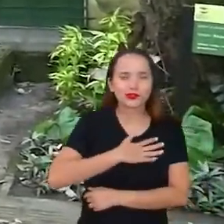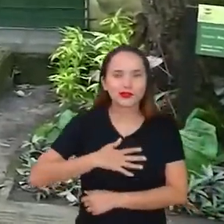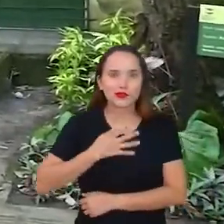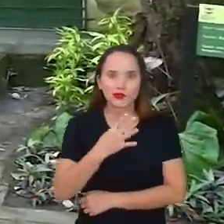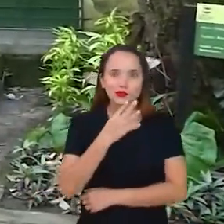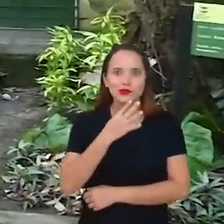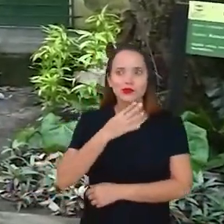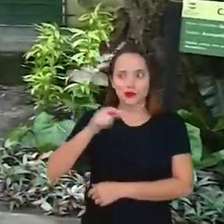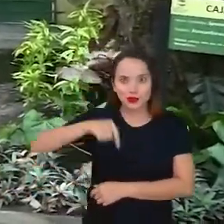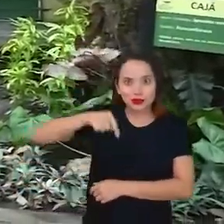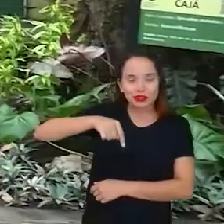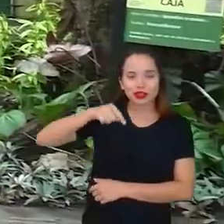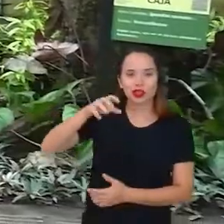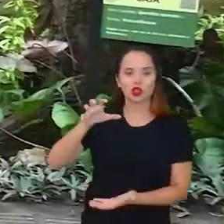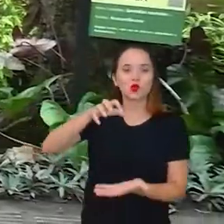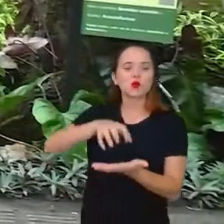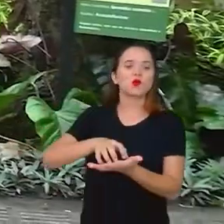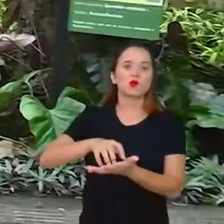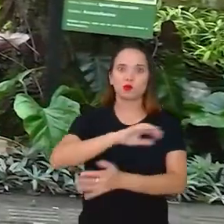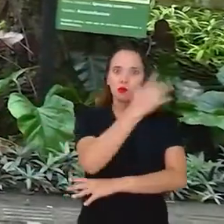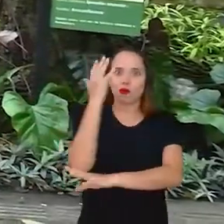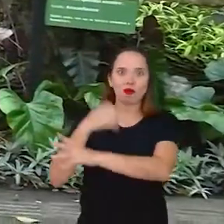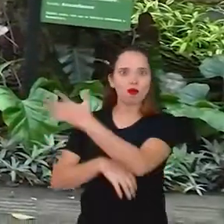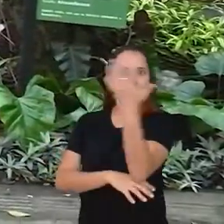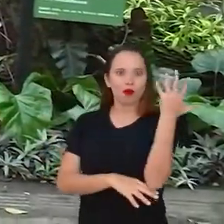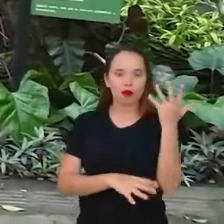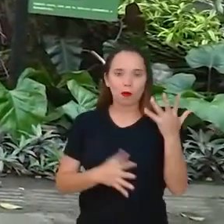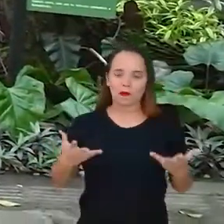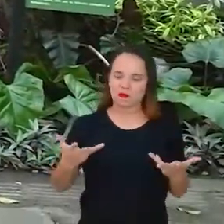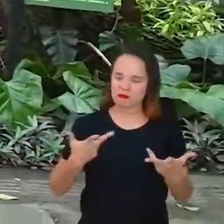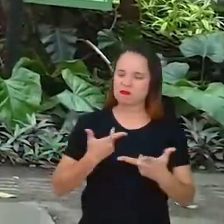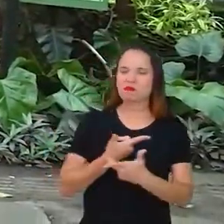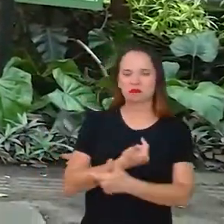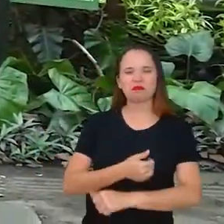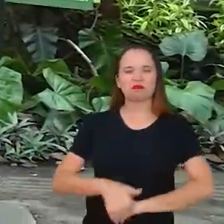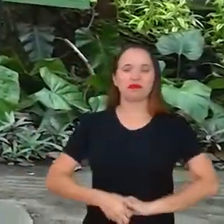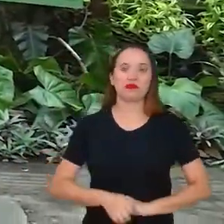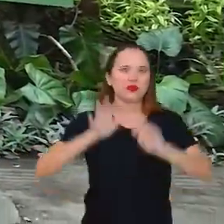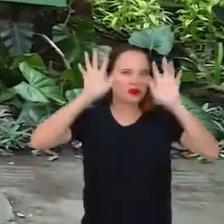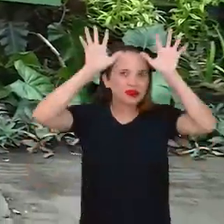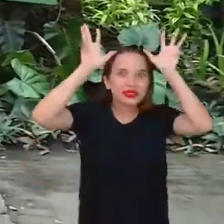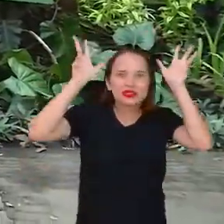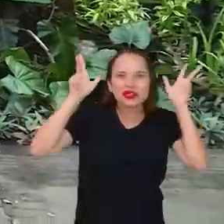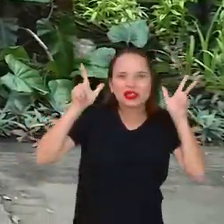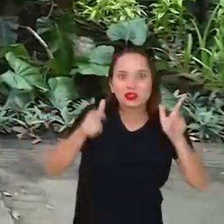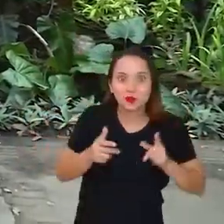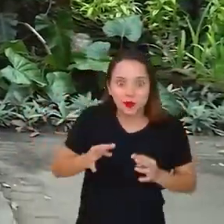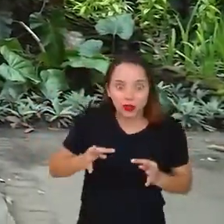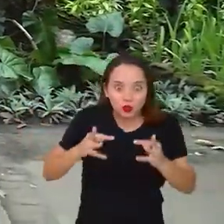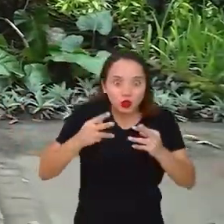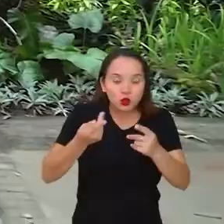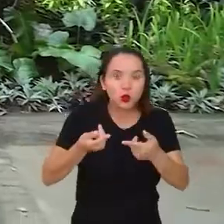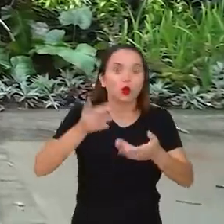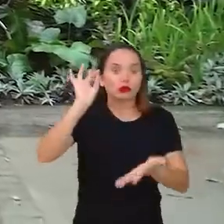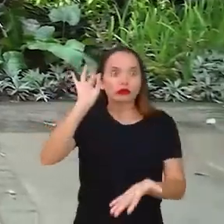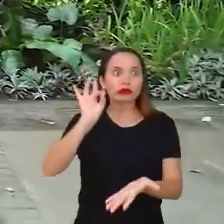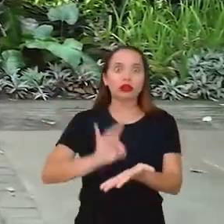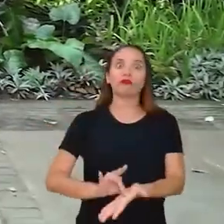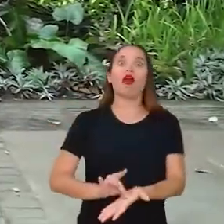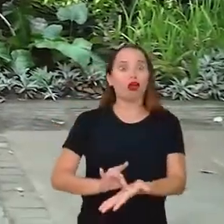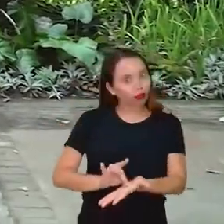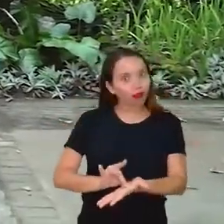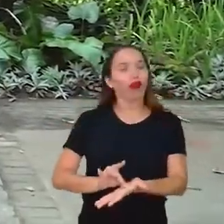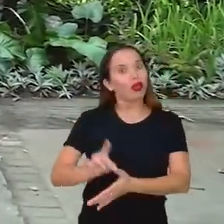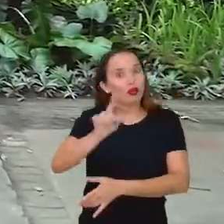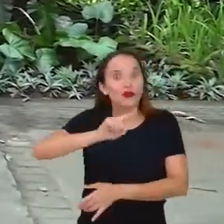aqui o eco núcleo maravilhoso não foi aqueles animais todos ali de verdade para